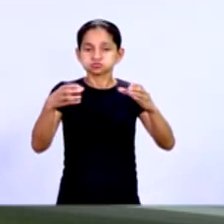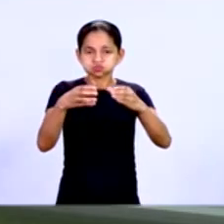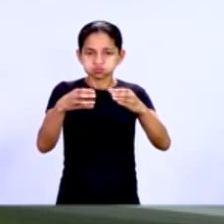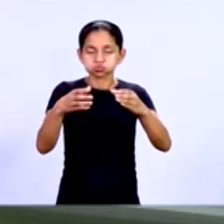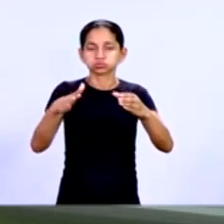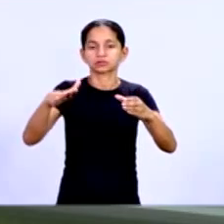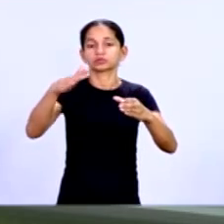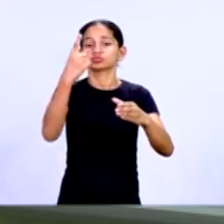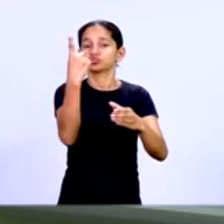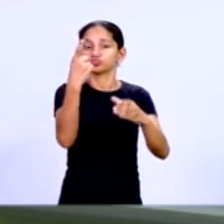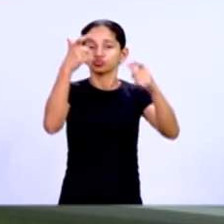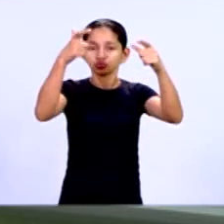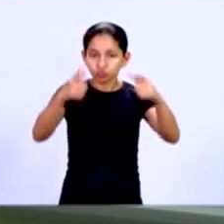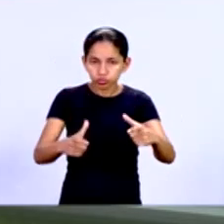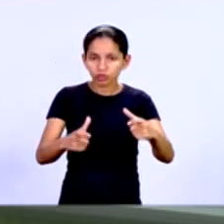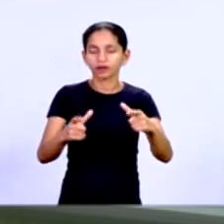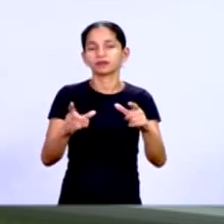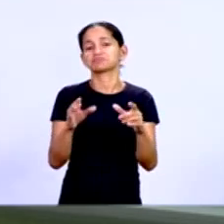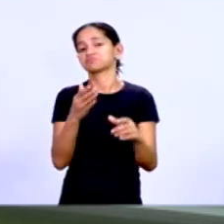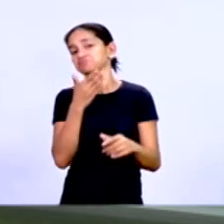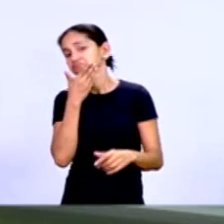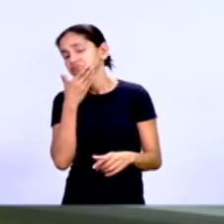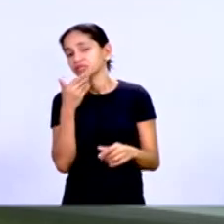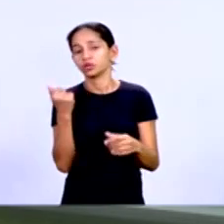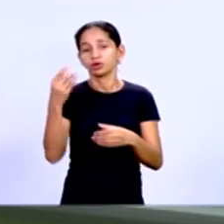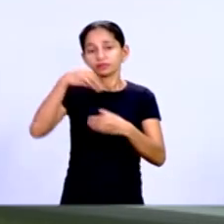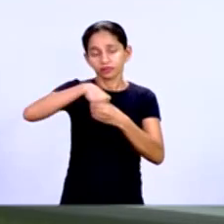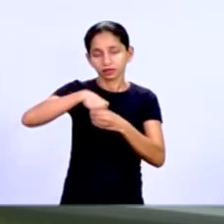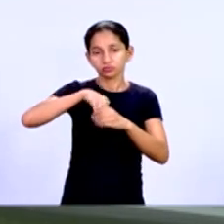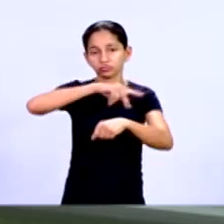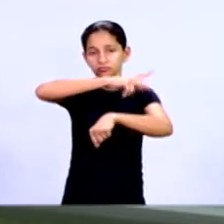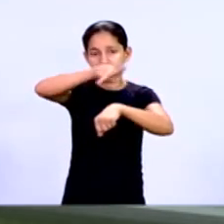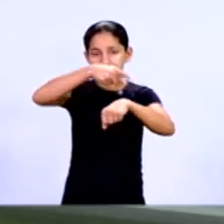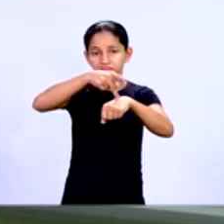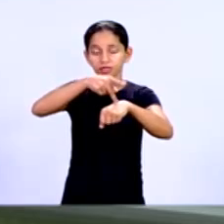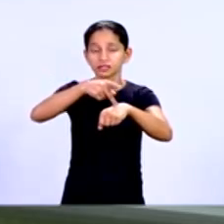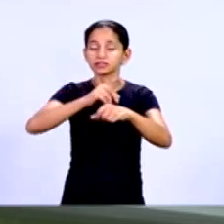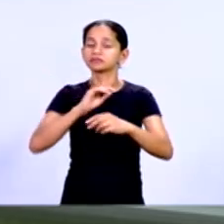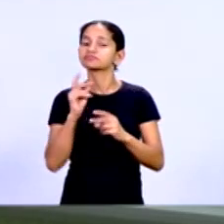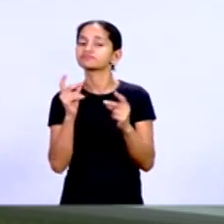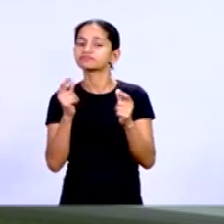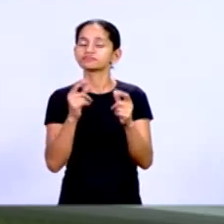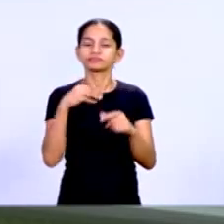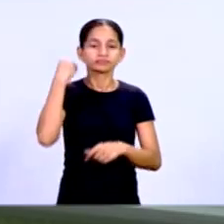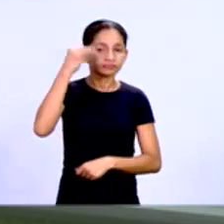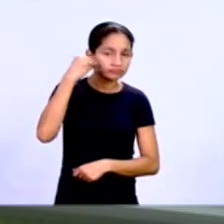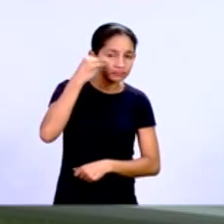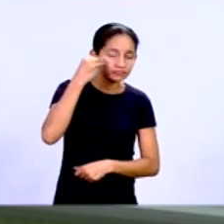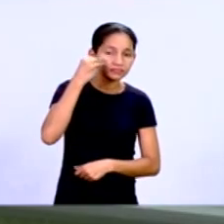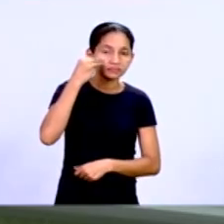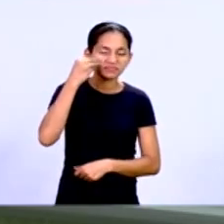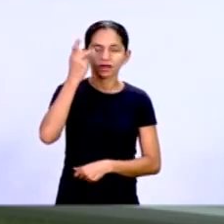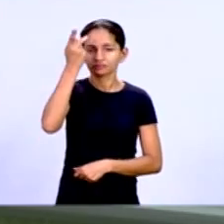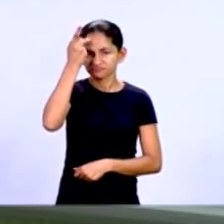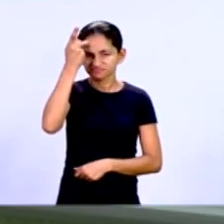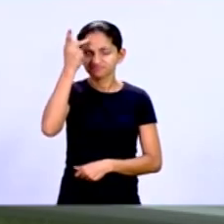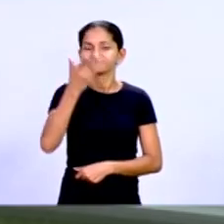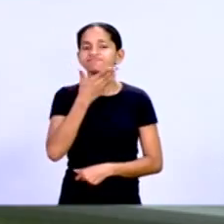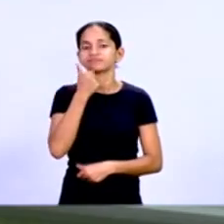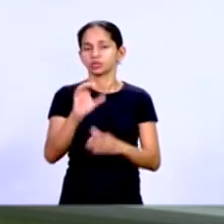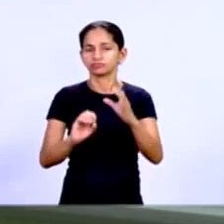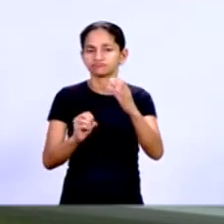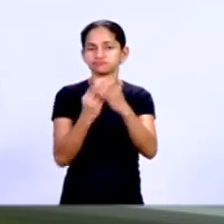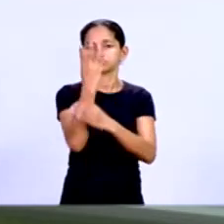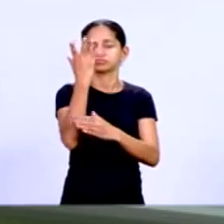negócios que seja atrativo dentro do país, então, depois de muito tempo, a Bovespa conseguiu reunir todas